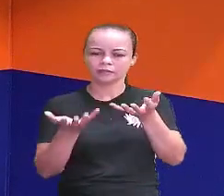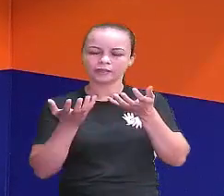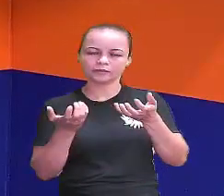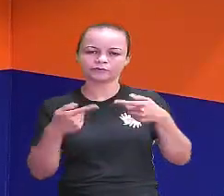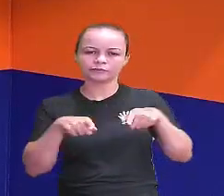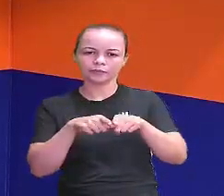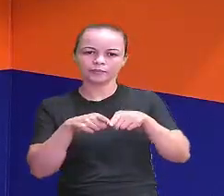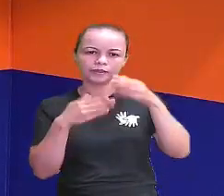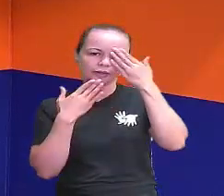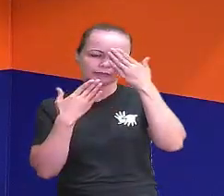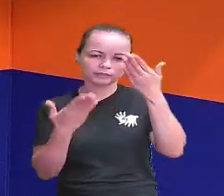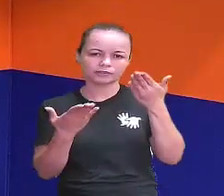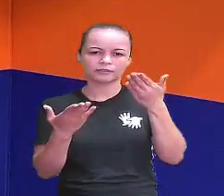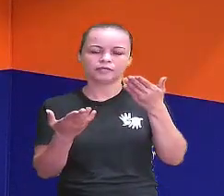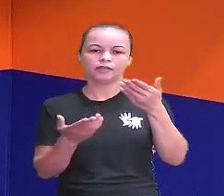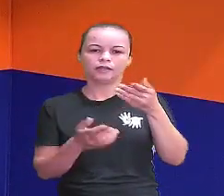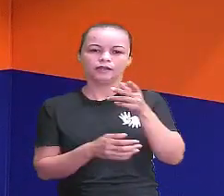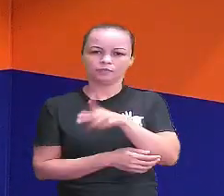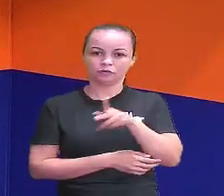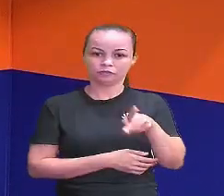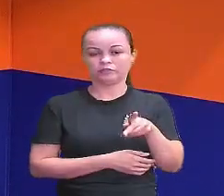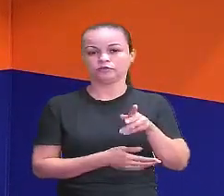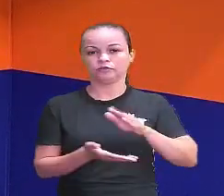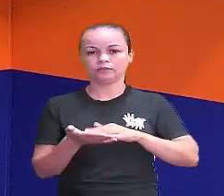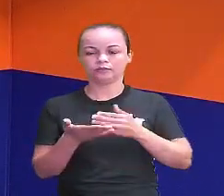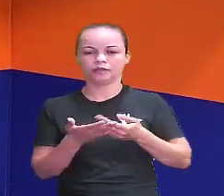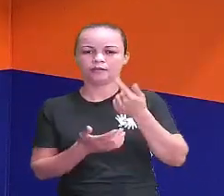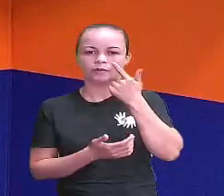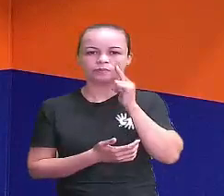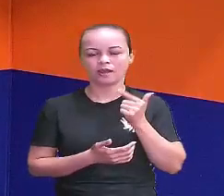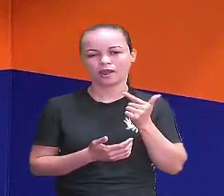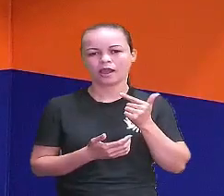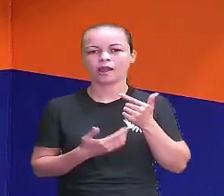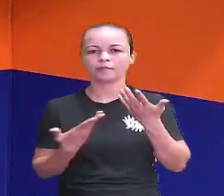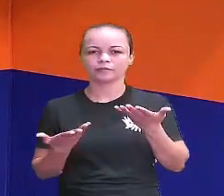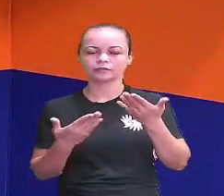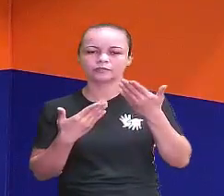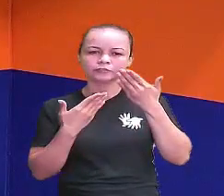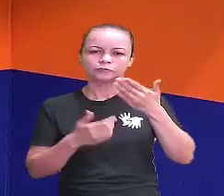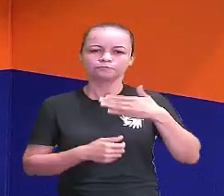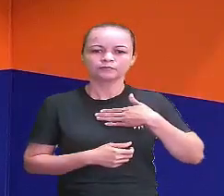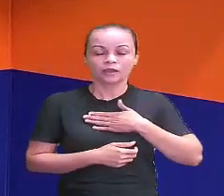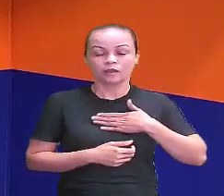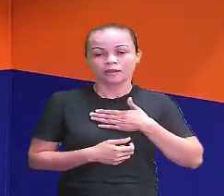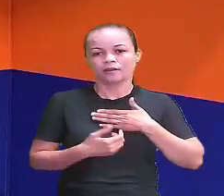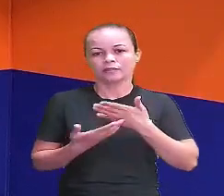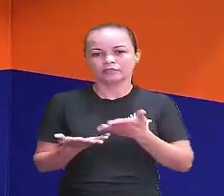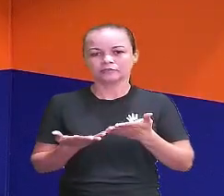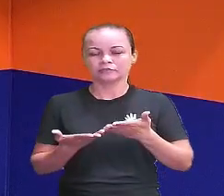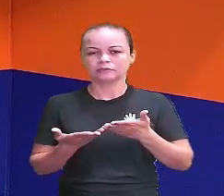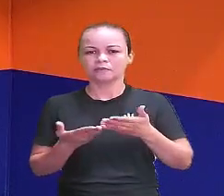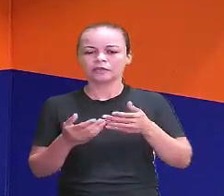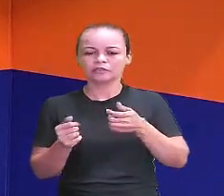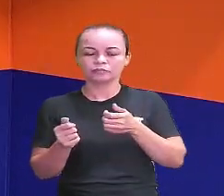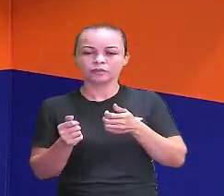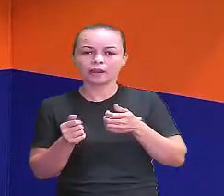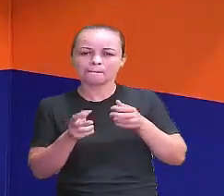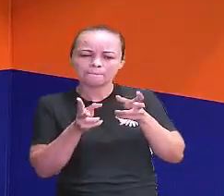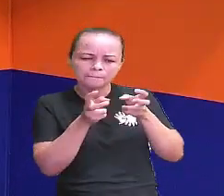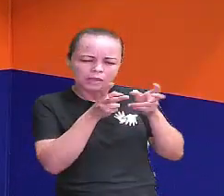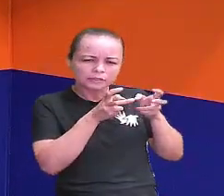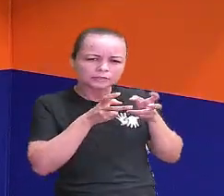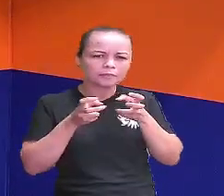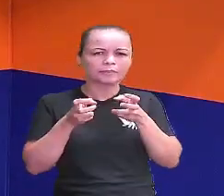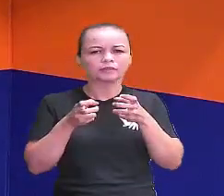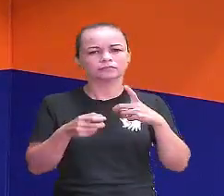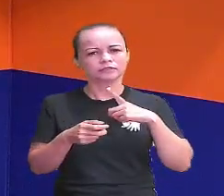Bárbara por ela ser essa gigante, essa pessoa extremamente gentil, generosa com a gente, que mesmo ela percebendo que a gente tem